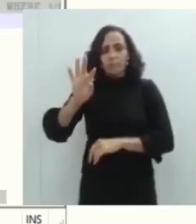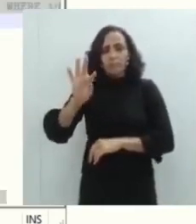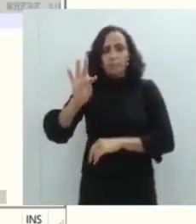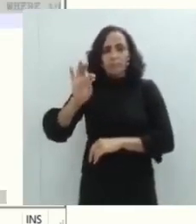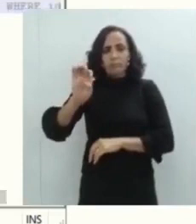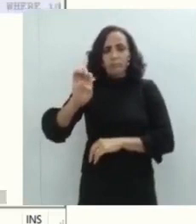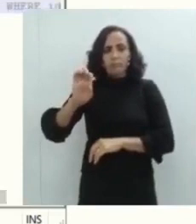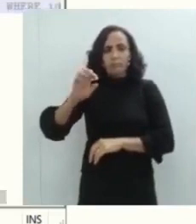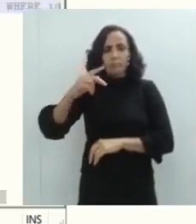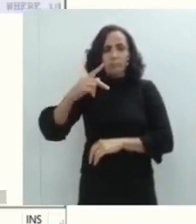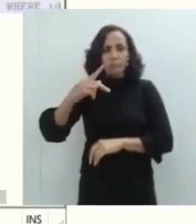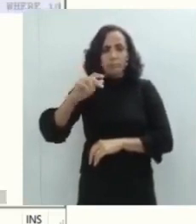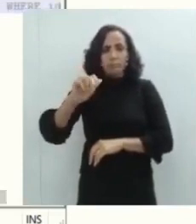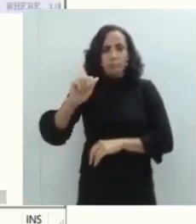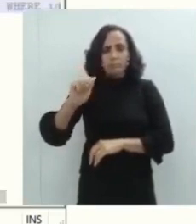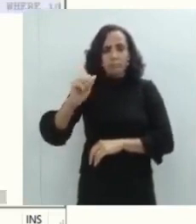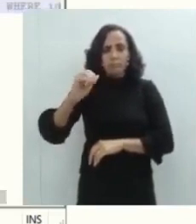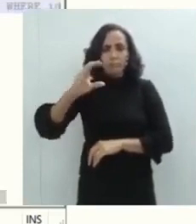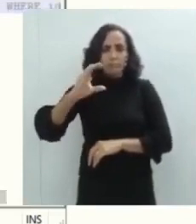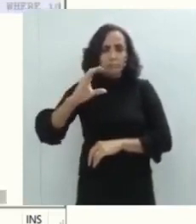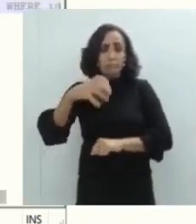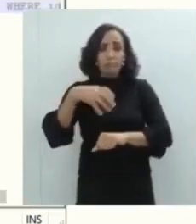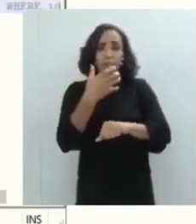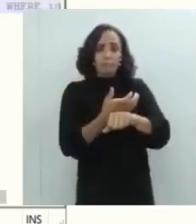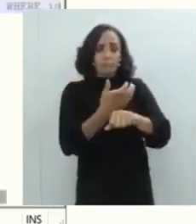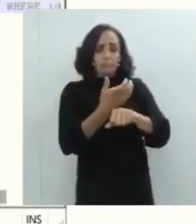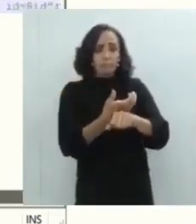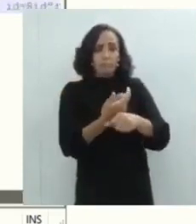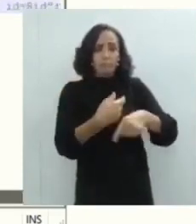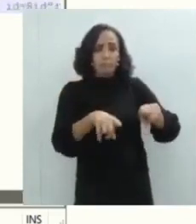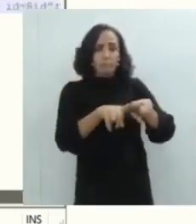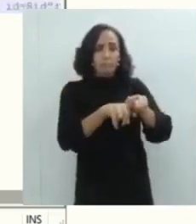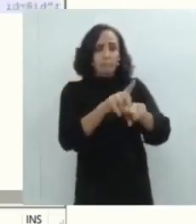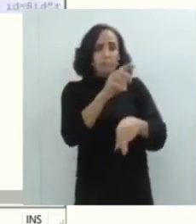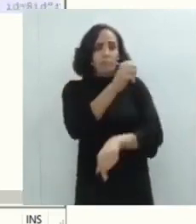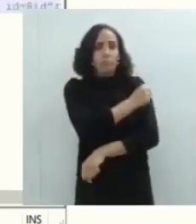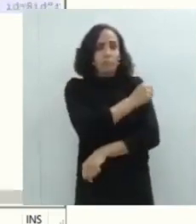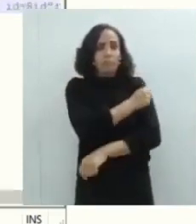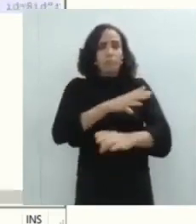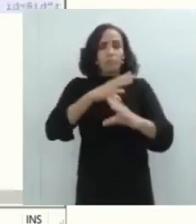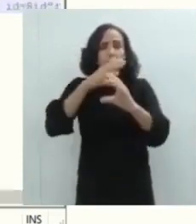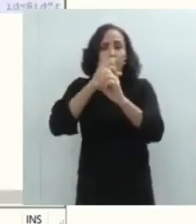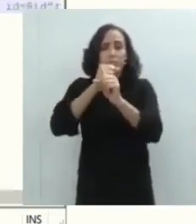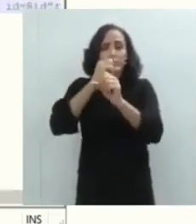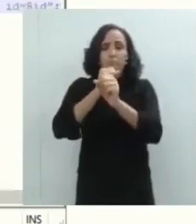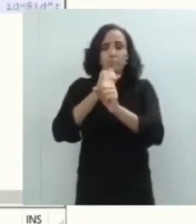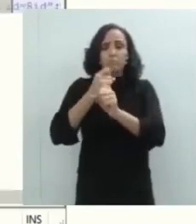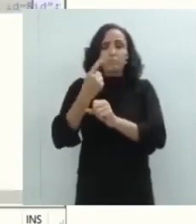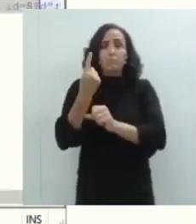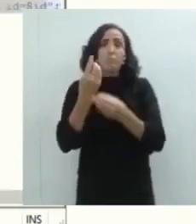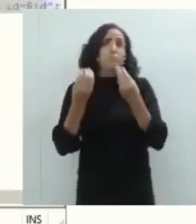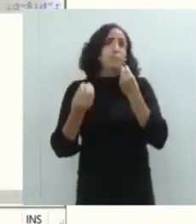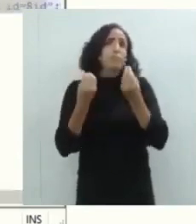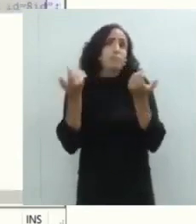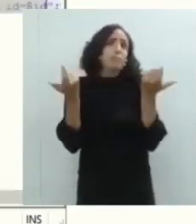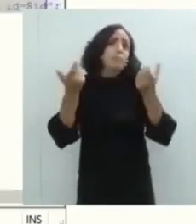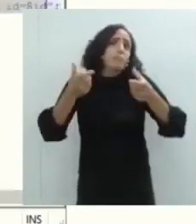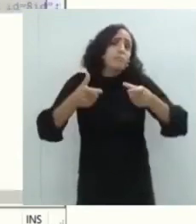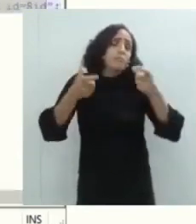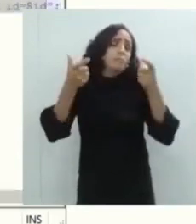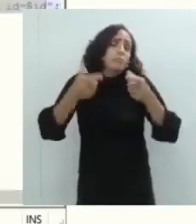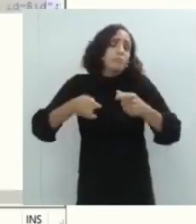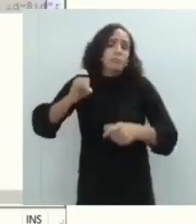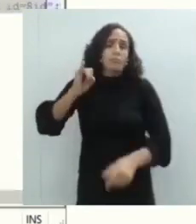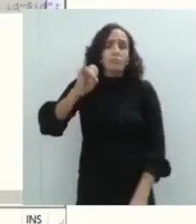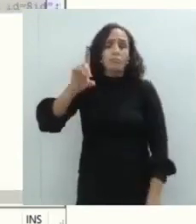aluno seja o aluno, claro, a disciplina e a nota 1 seja a nota 1. Onde o